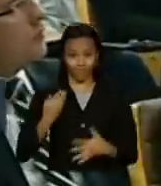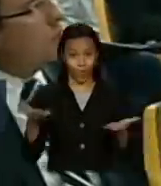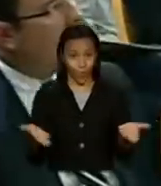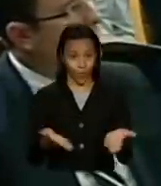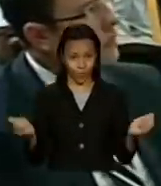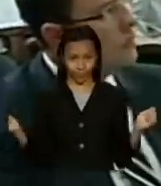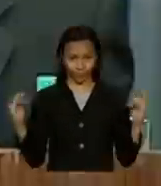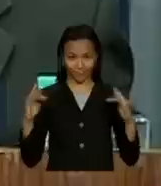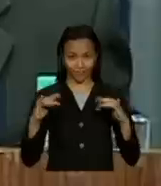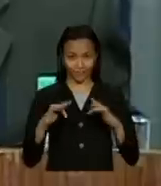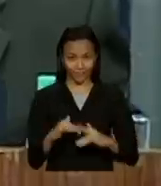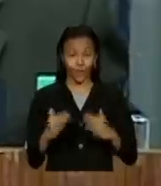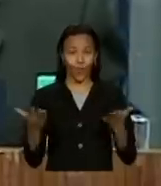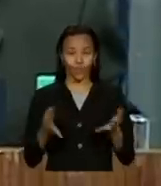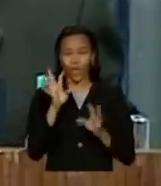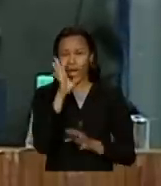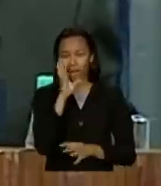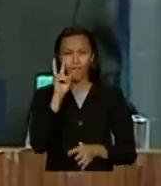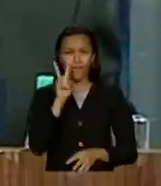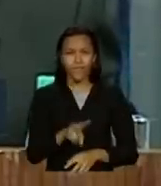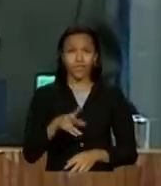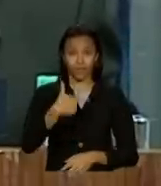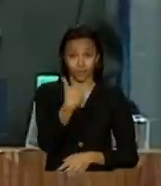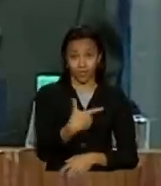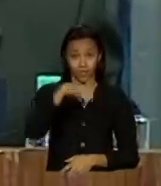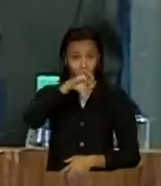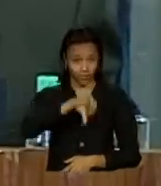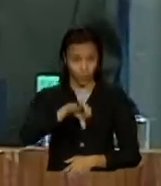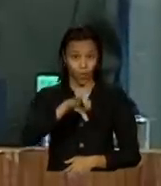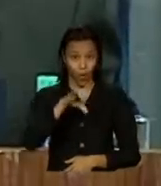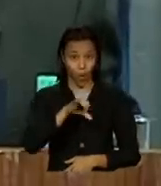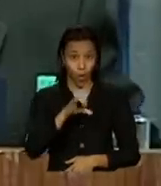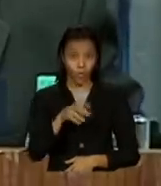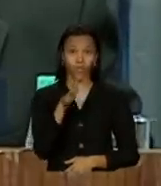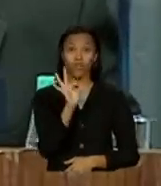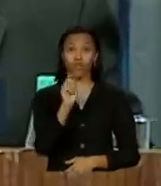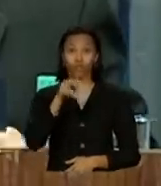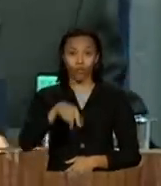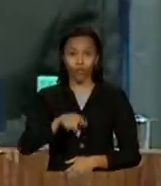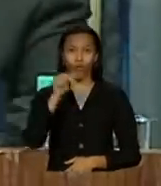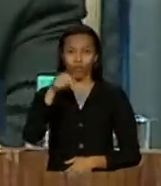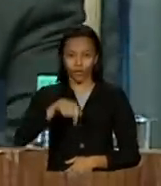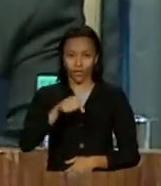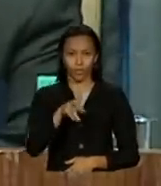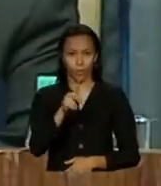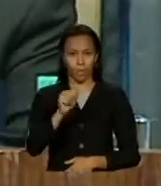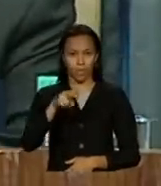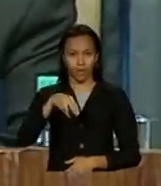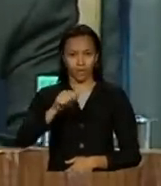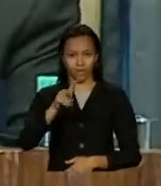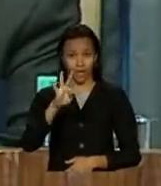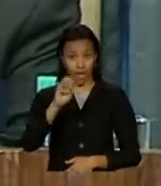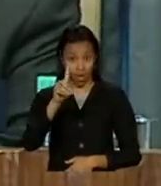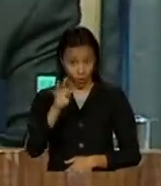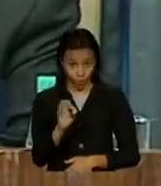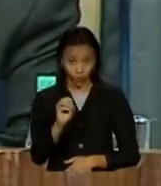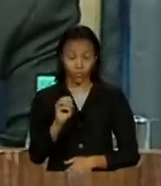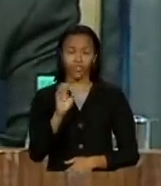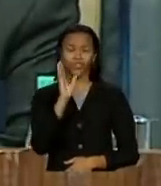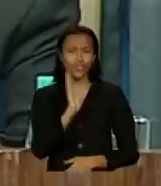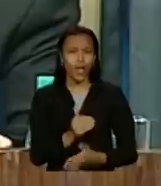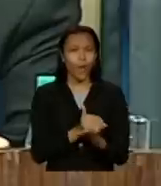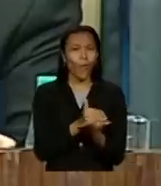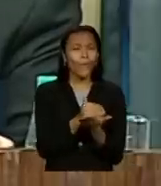prestigiando essa 29ª edição do fórum do Planalto que Como já foi dito se